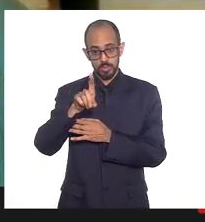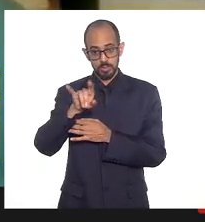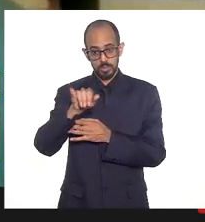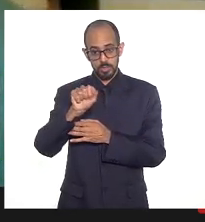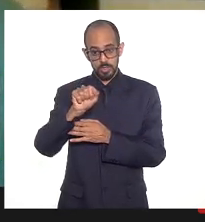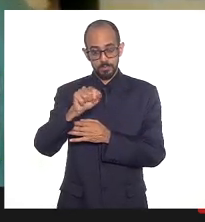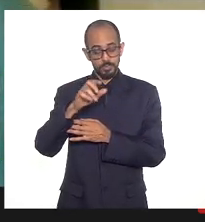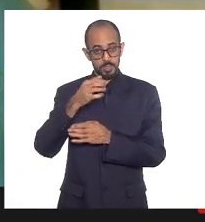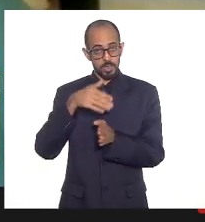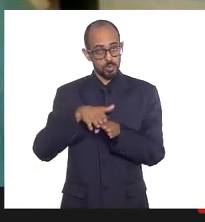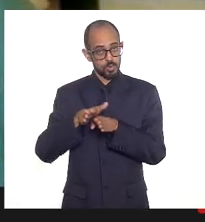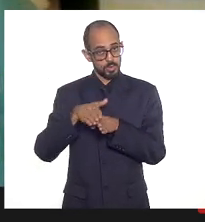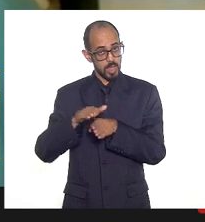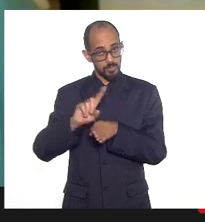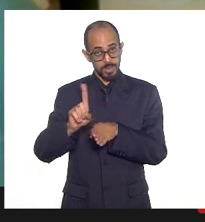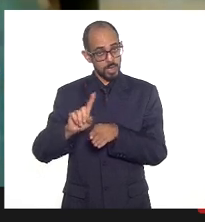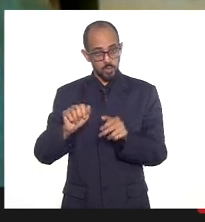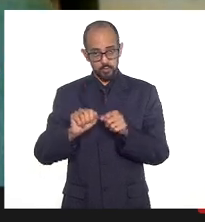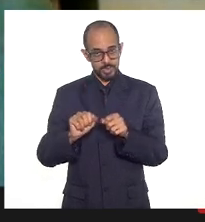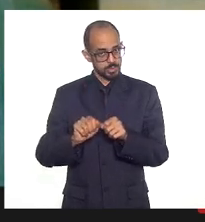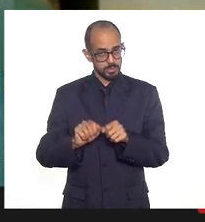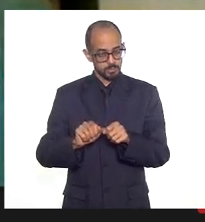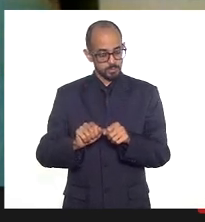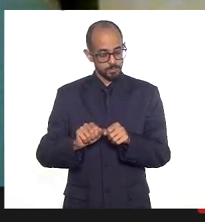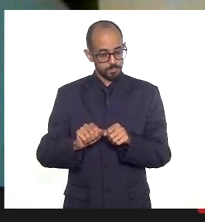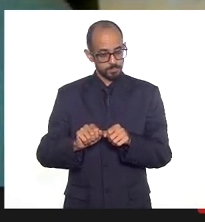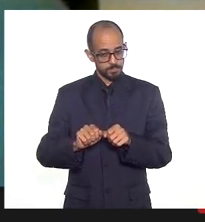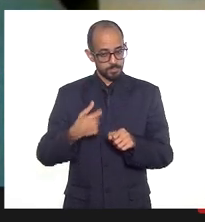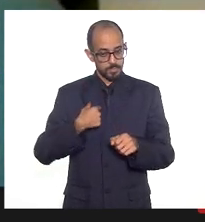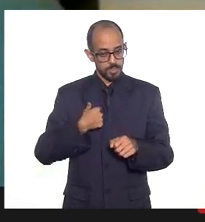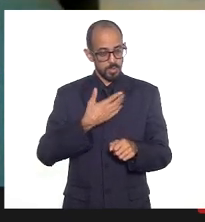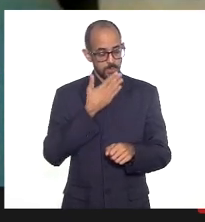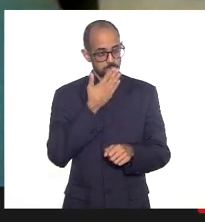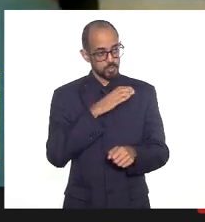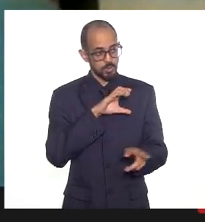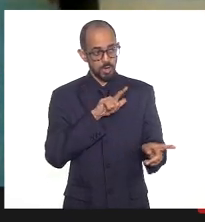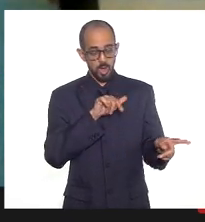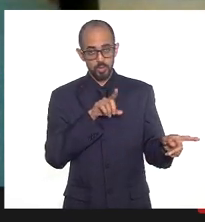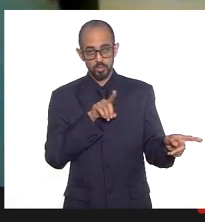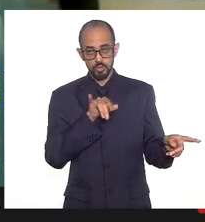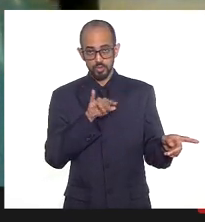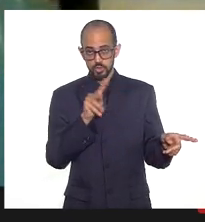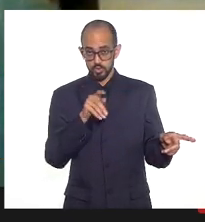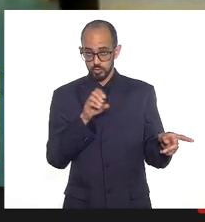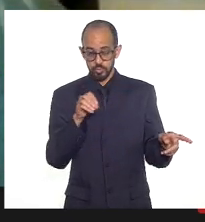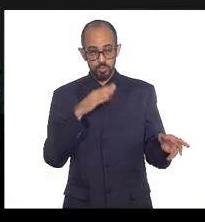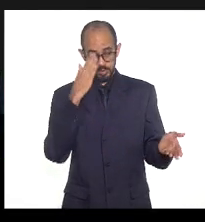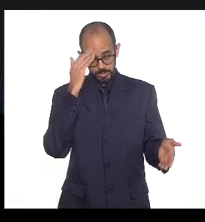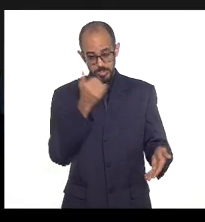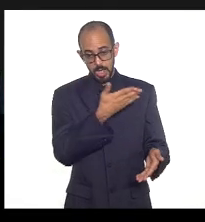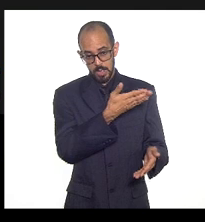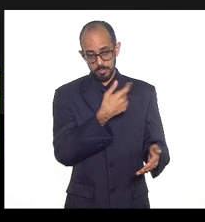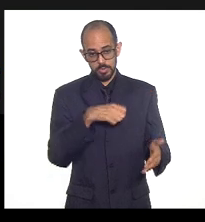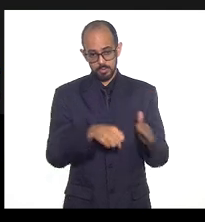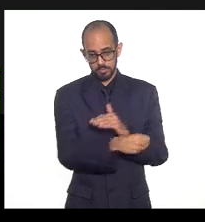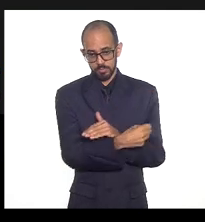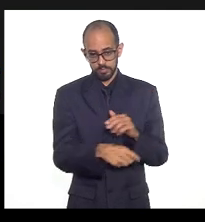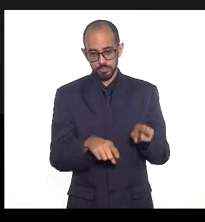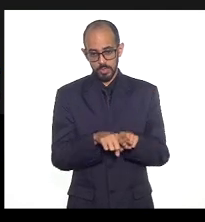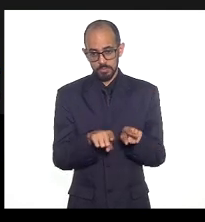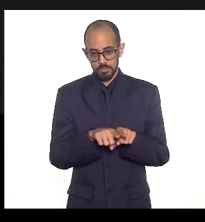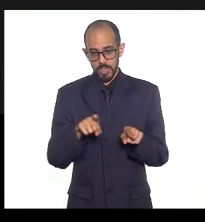a fazer isso. Bem, eu encomendei, está aqui o Claudinho Salles, que é do nosso mandato, é da Pop Goiaba, também da Velha